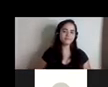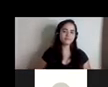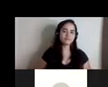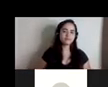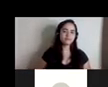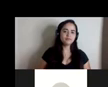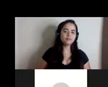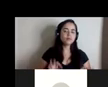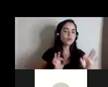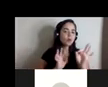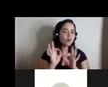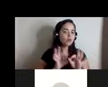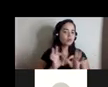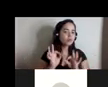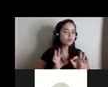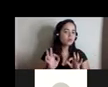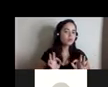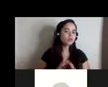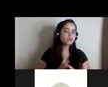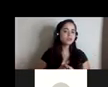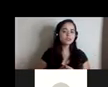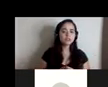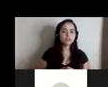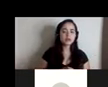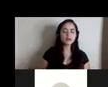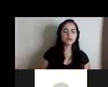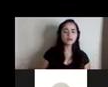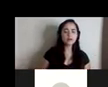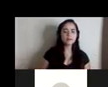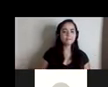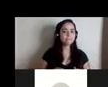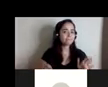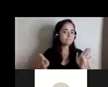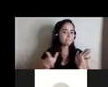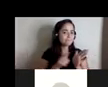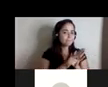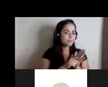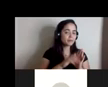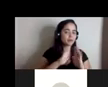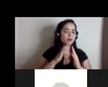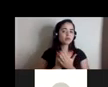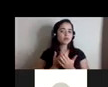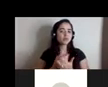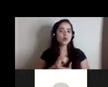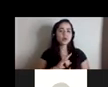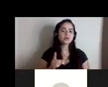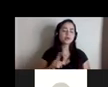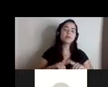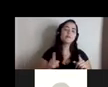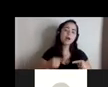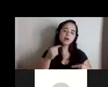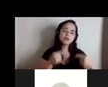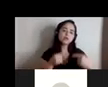Equacionar isso não é objetivamente papel da escola, mas discutir